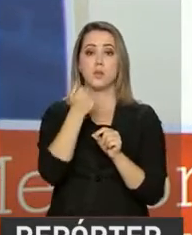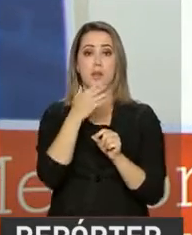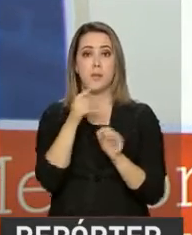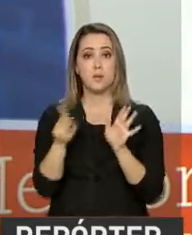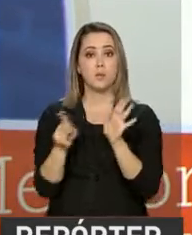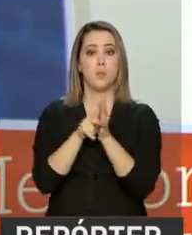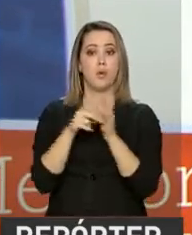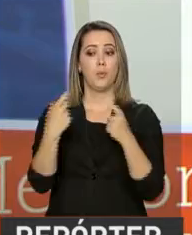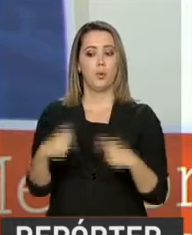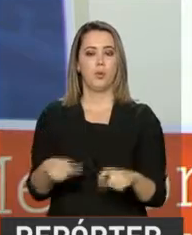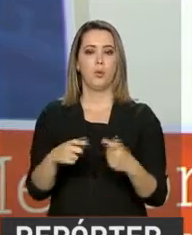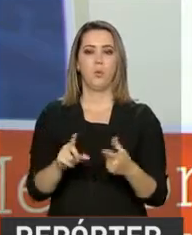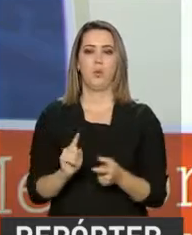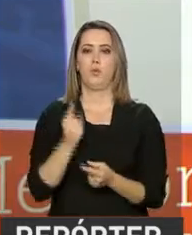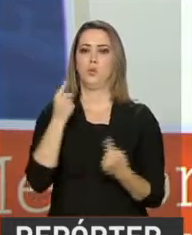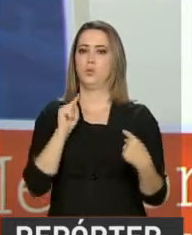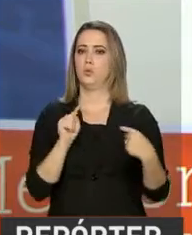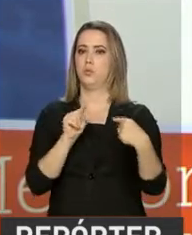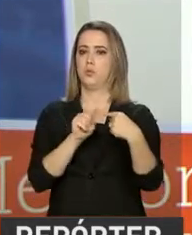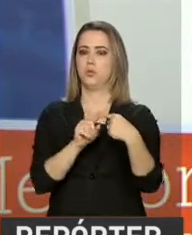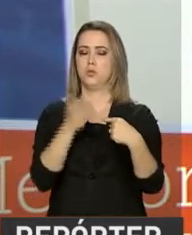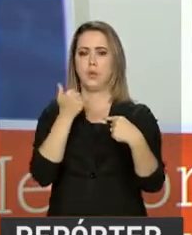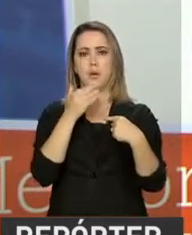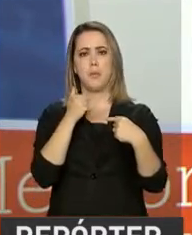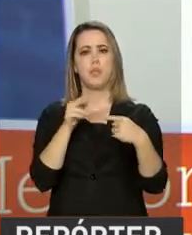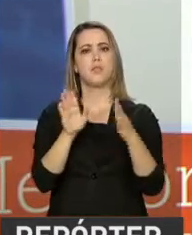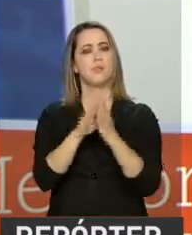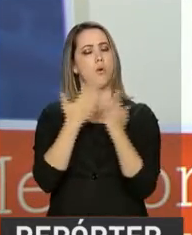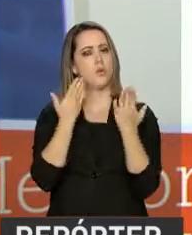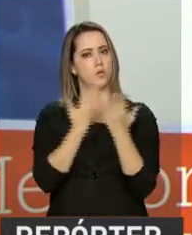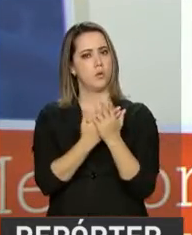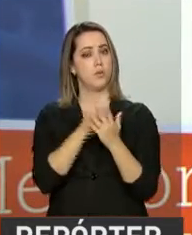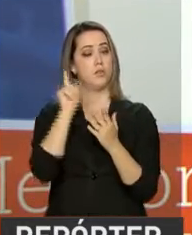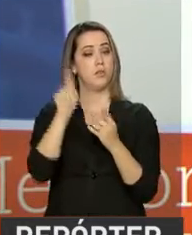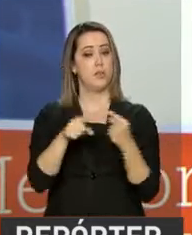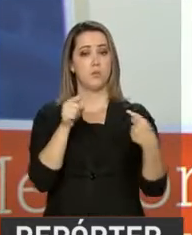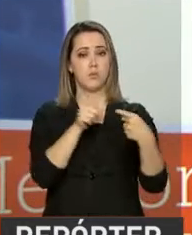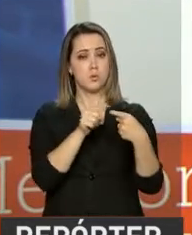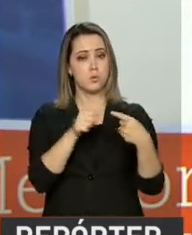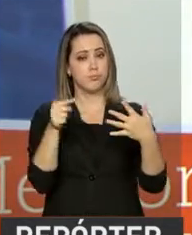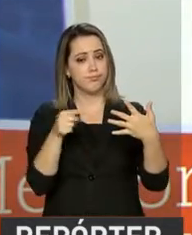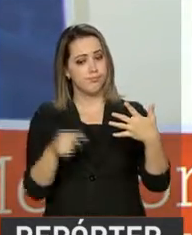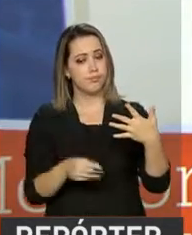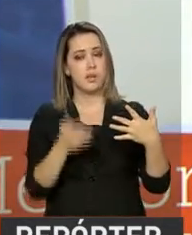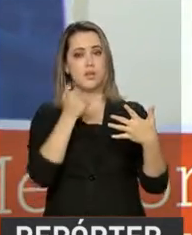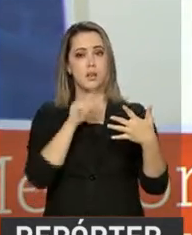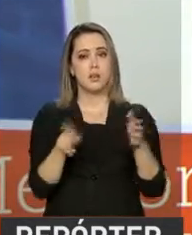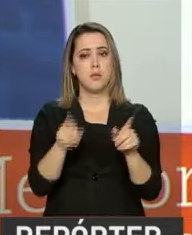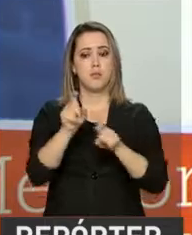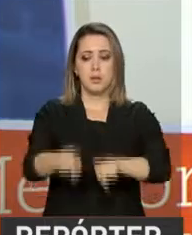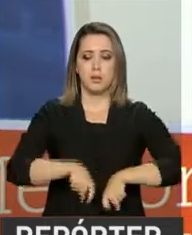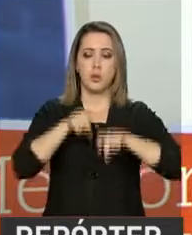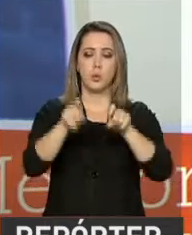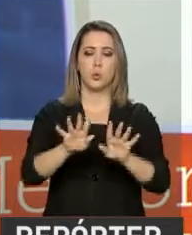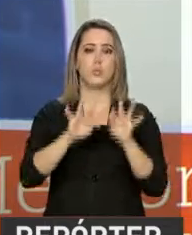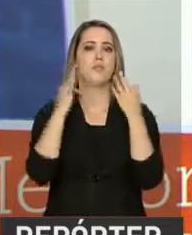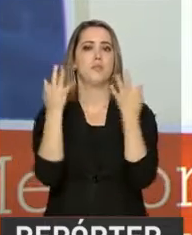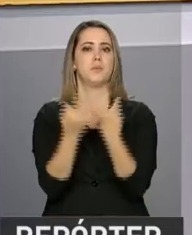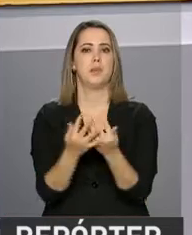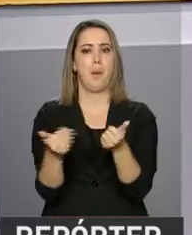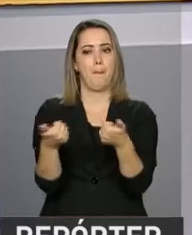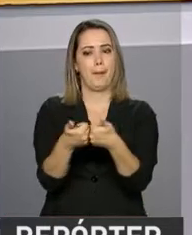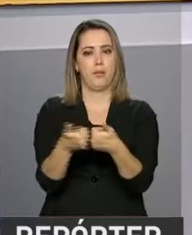porque uma das nossas diretrizes na alimentação escolar são exatamente os alimentos produzidos pelo pequeno agricultor, pelo agricultor